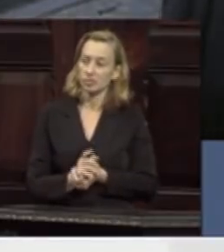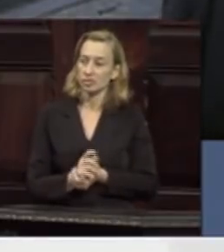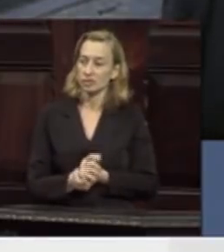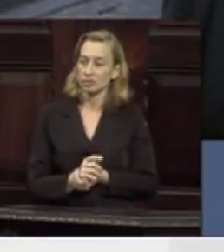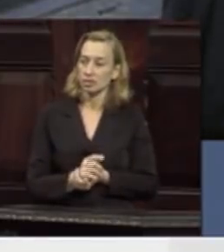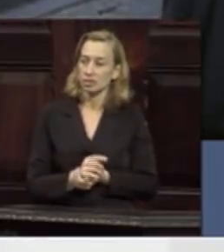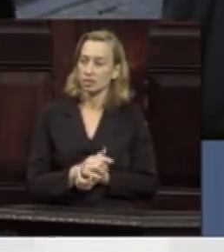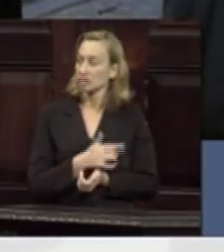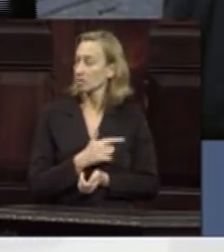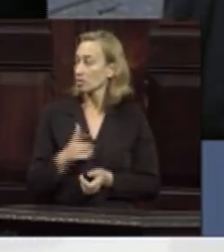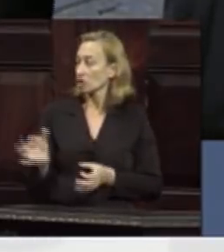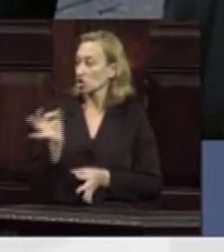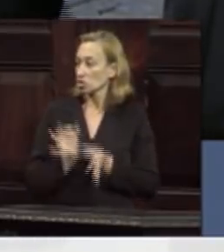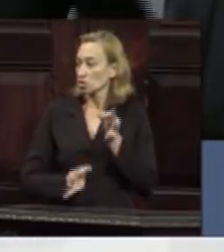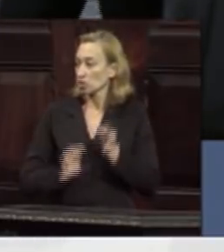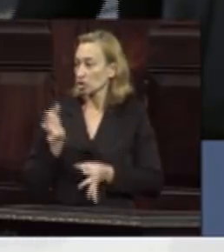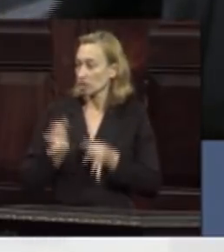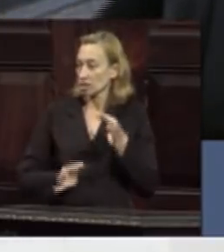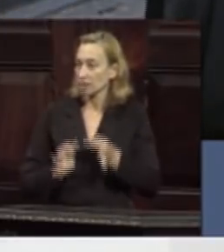eles querem o plano.